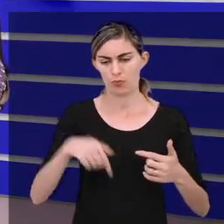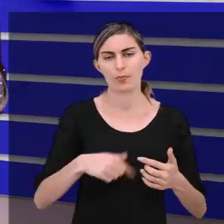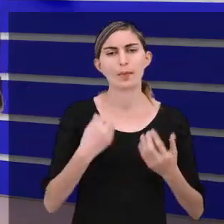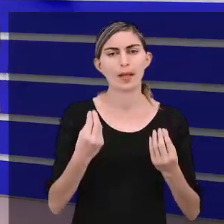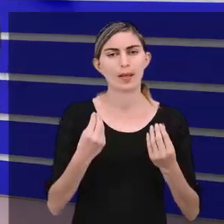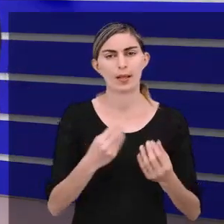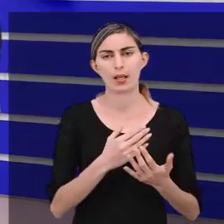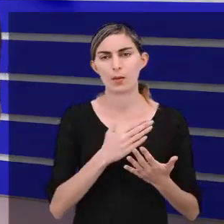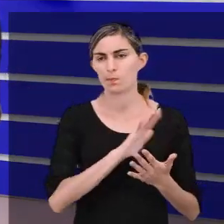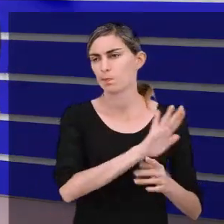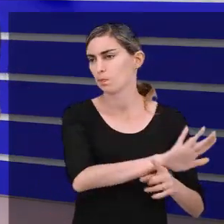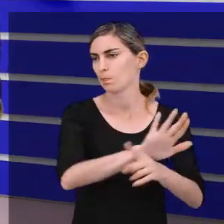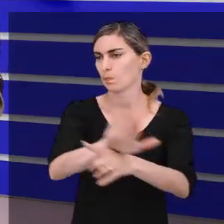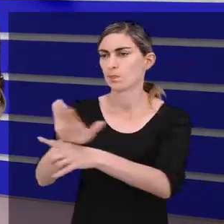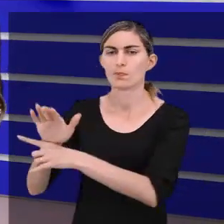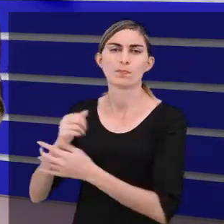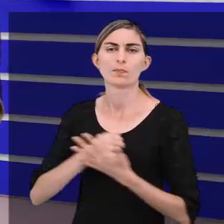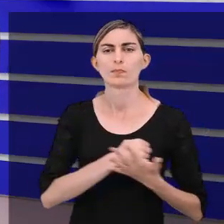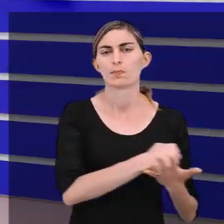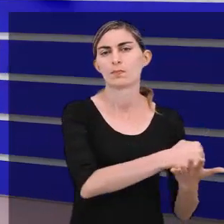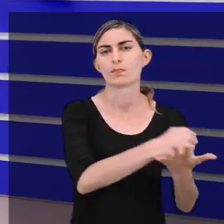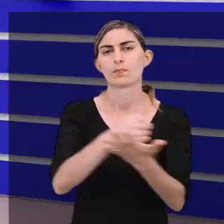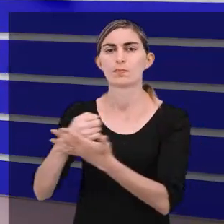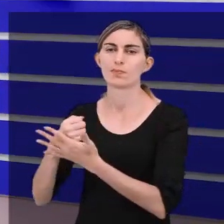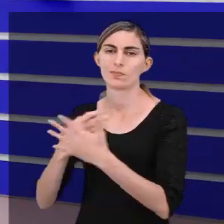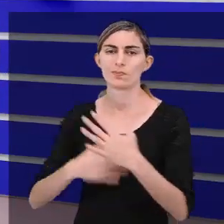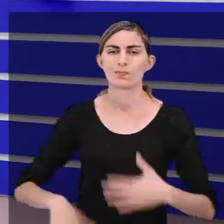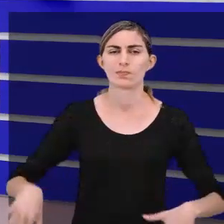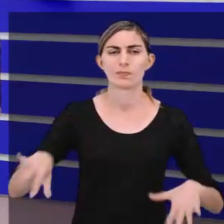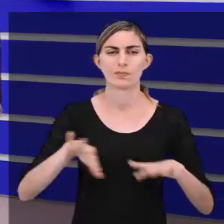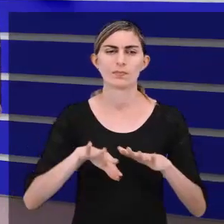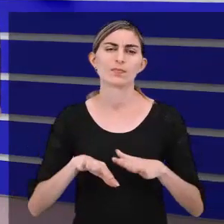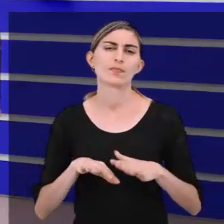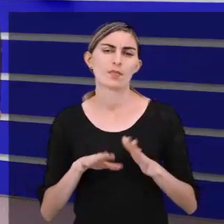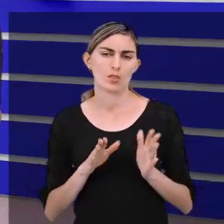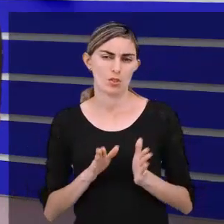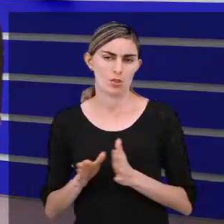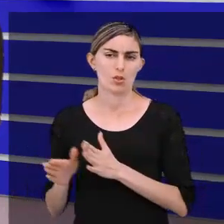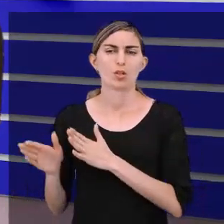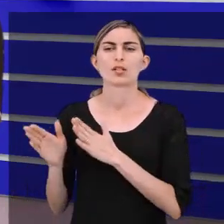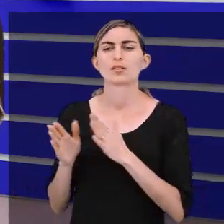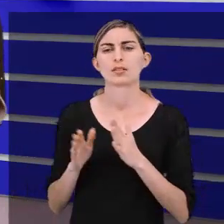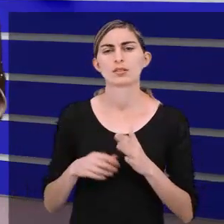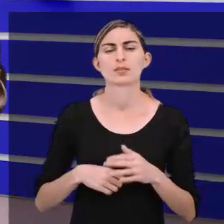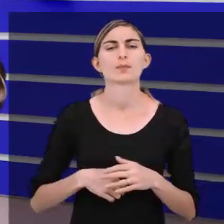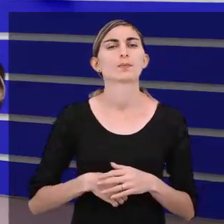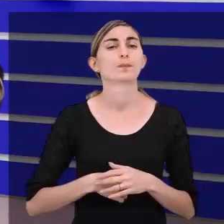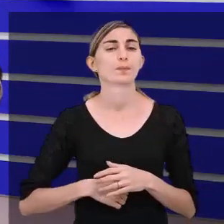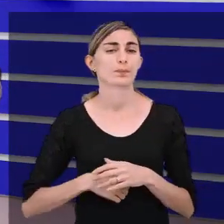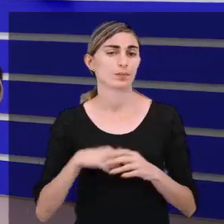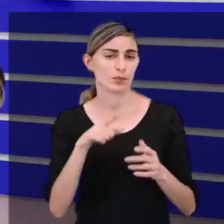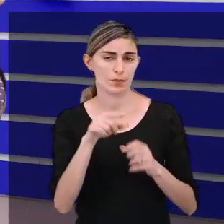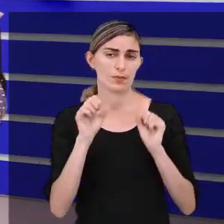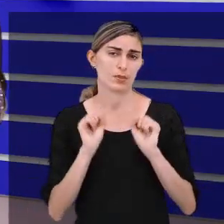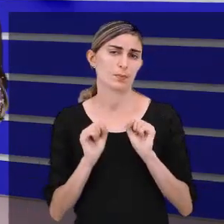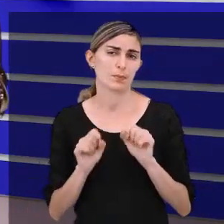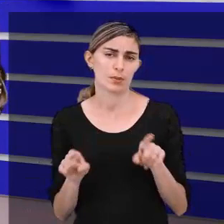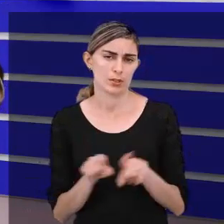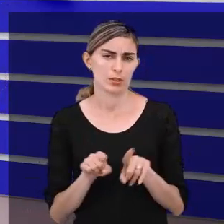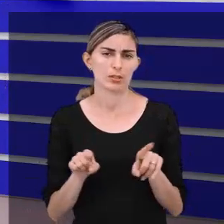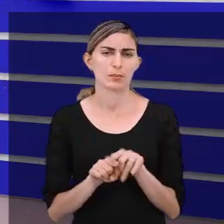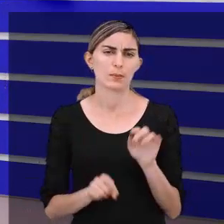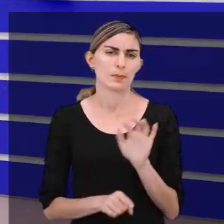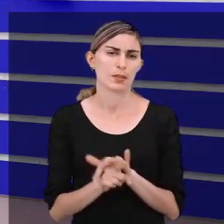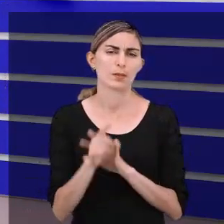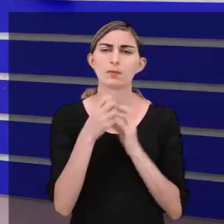para contribuir com o ambiente organizacional, com o ambiente das organizações. E aí você pode também perguntar